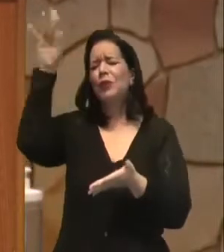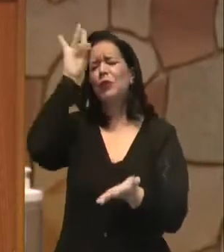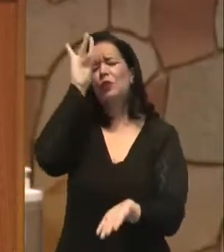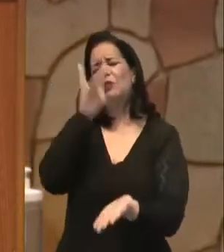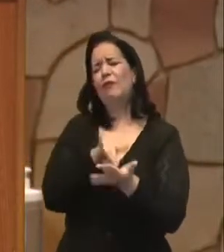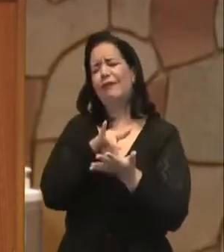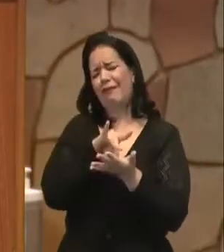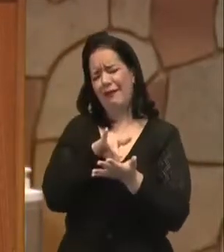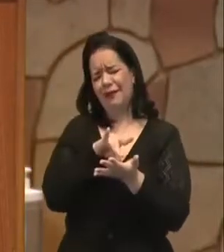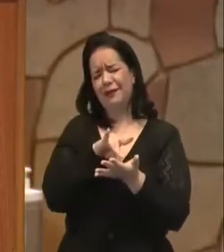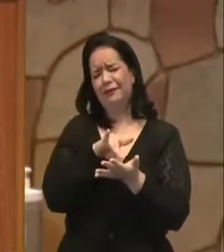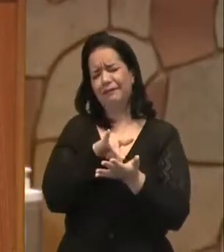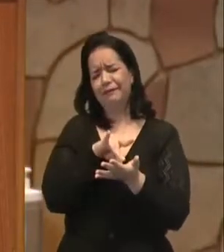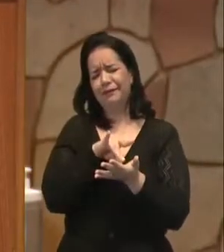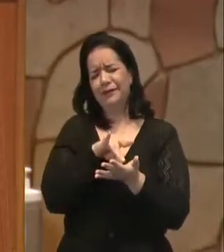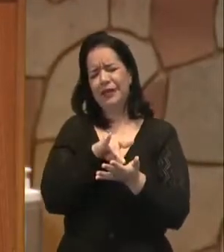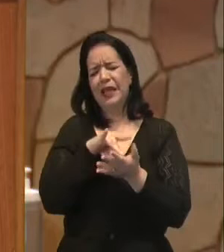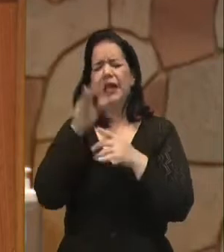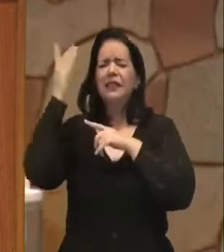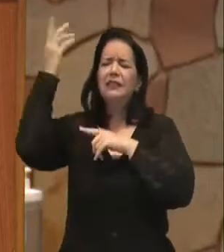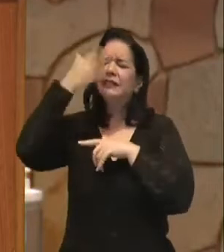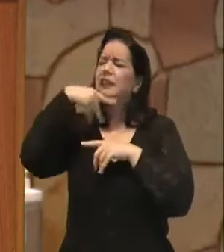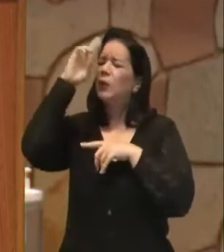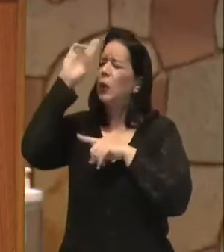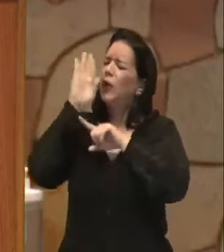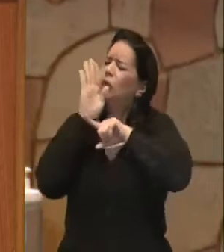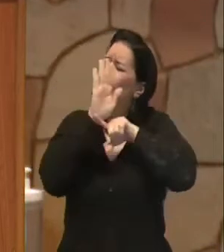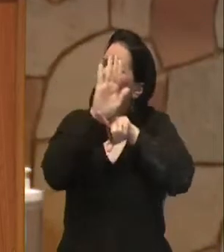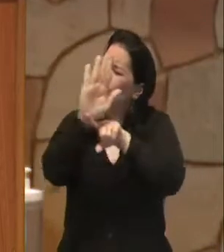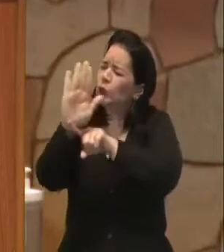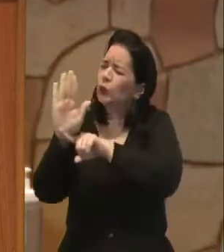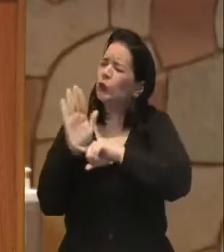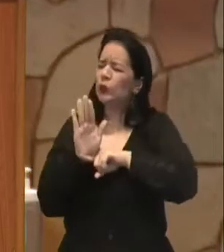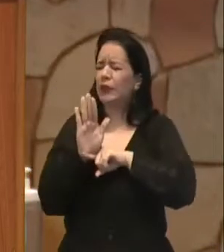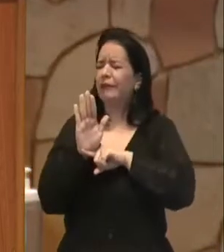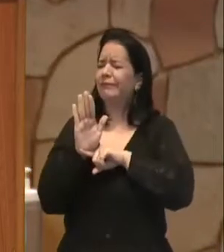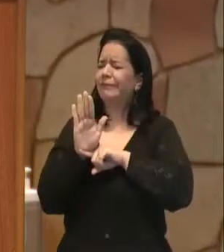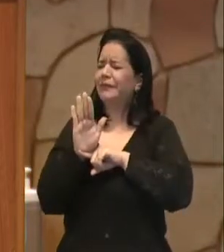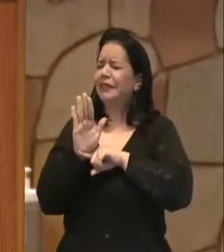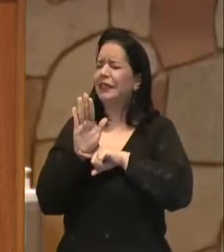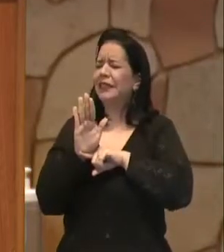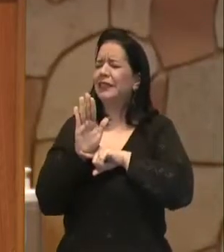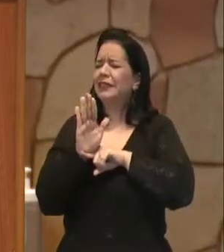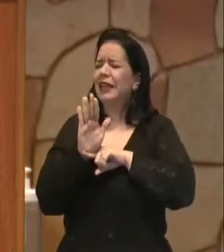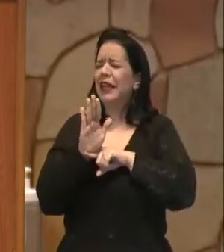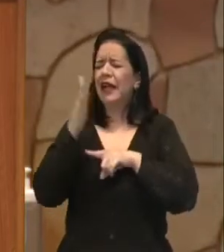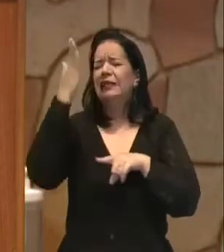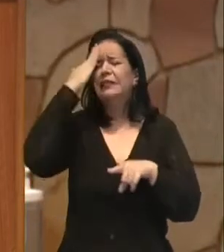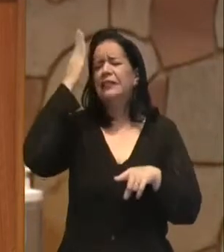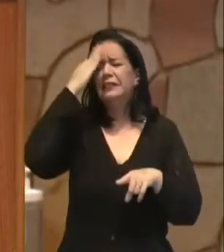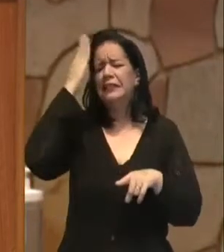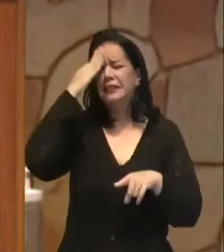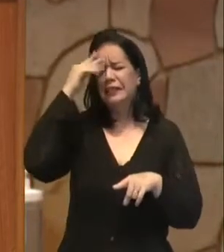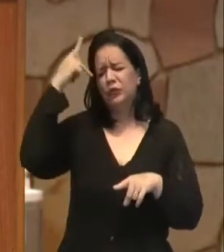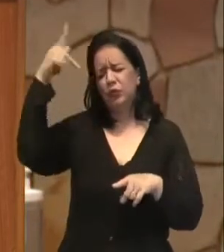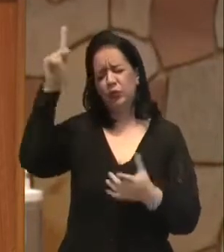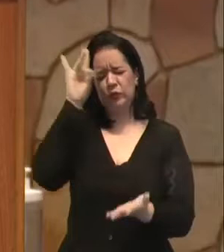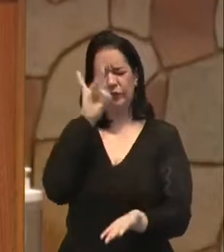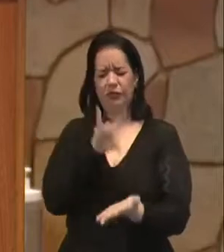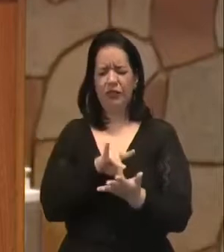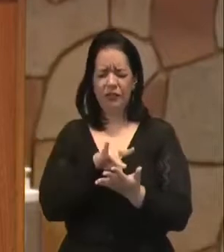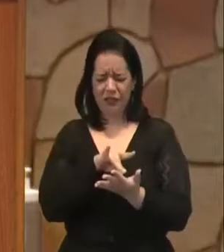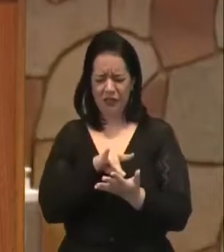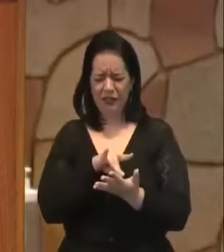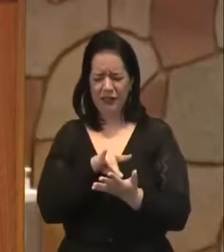palavra. Ajuda-nos, Senhor. Faz-nos, Senhor, compreender estas verdades. E mais que isso, Senhor,